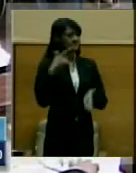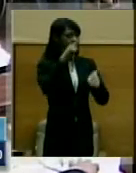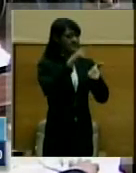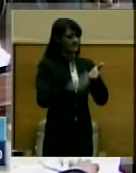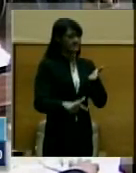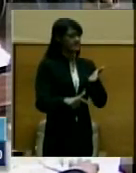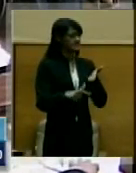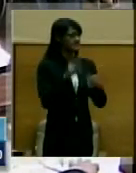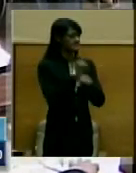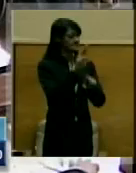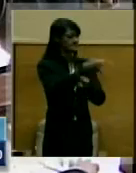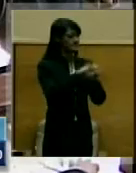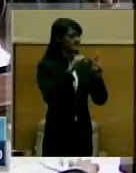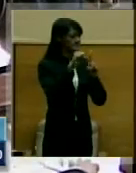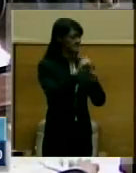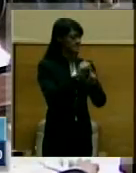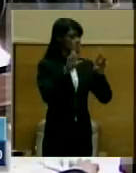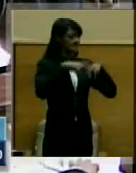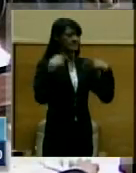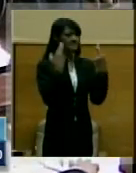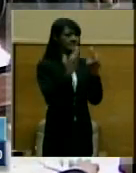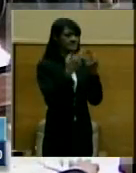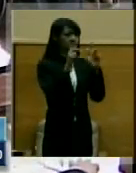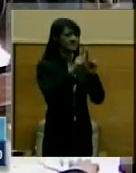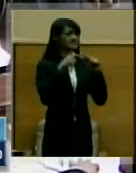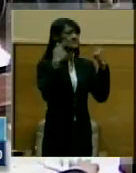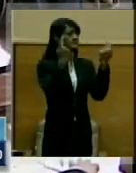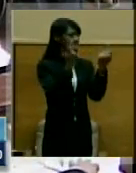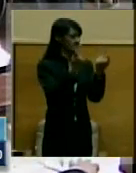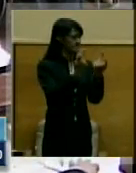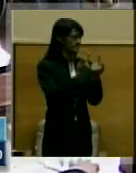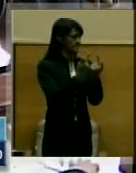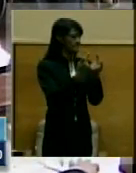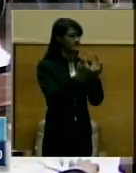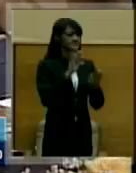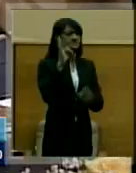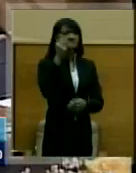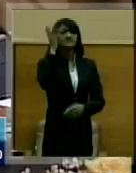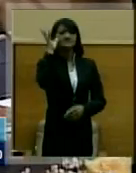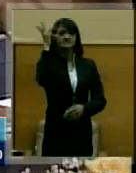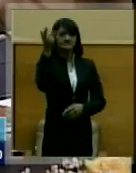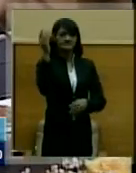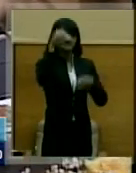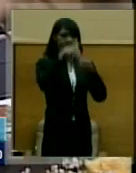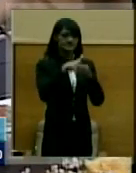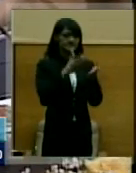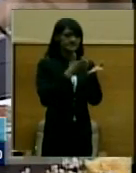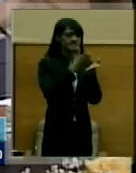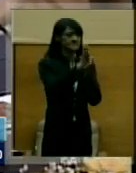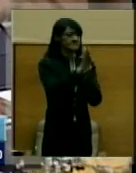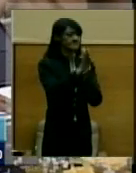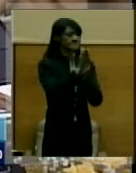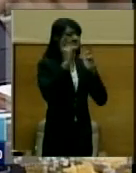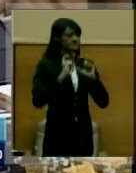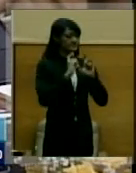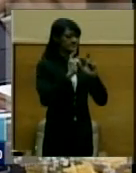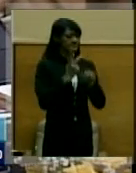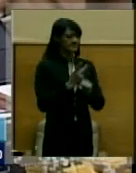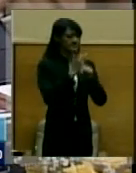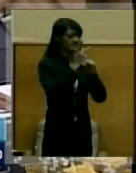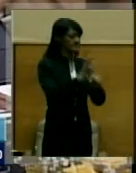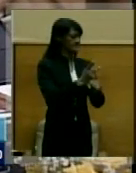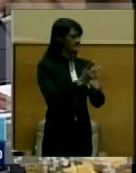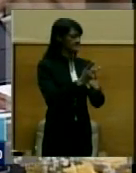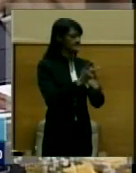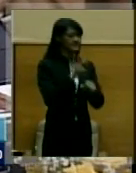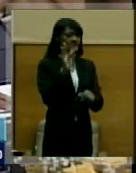Assistência e Previdência Social, em reunião extraordinária, decidem por unanimidade aprovar a concessão de Medalha do Mérito da